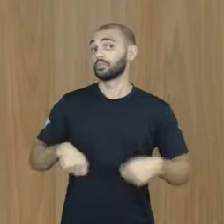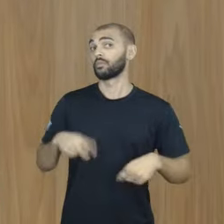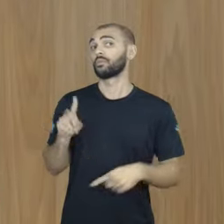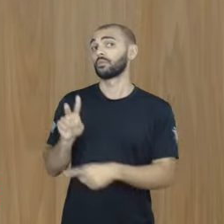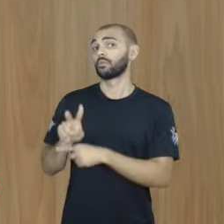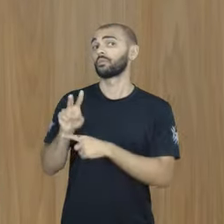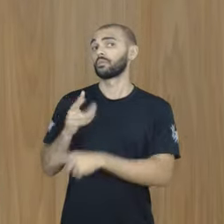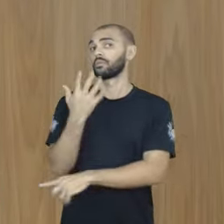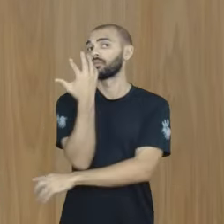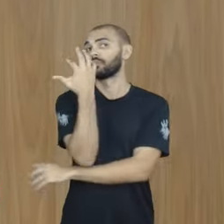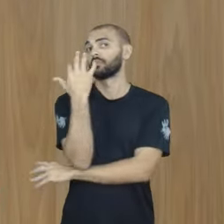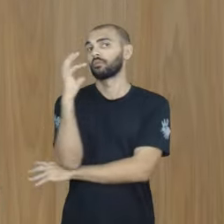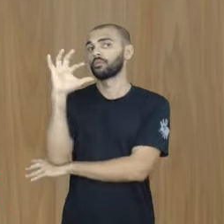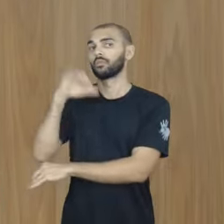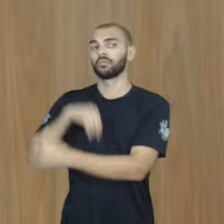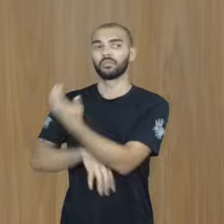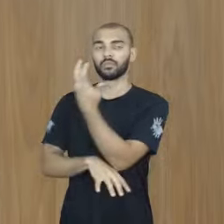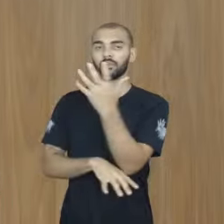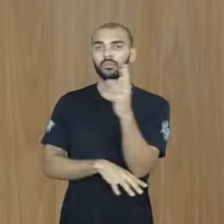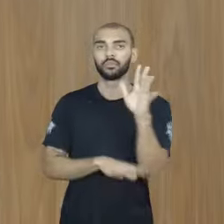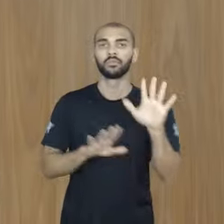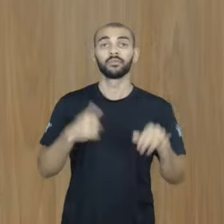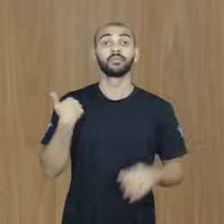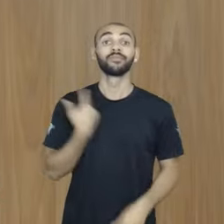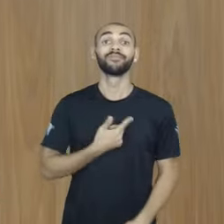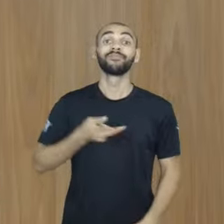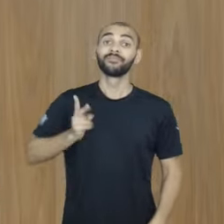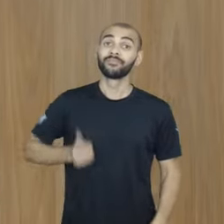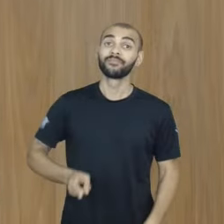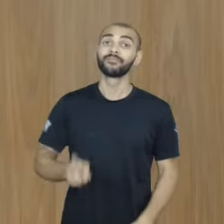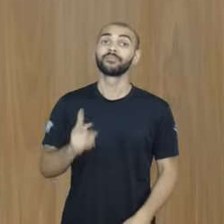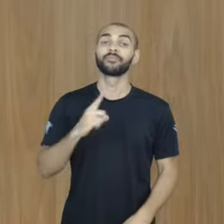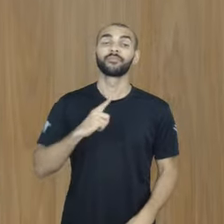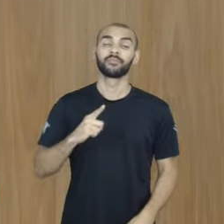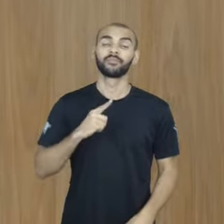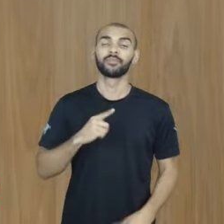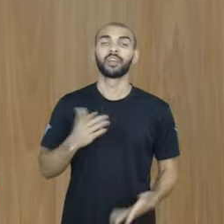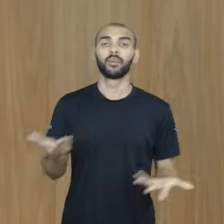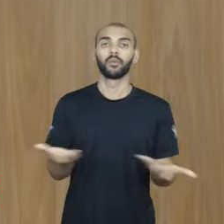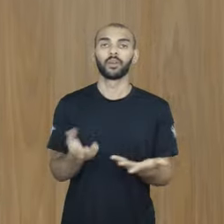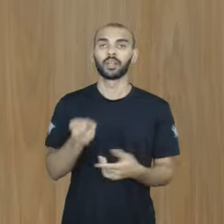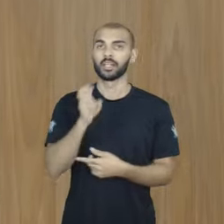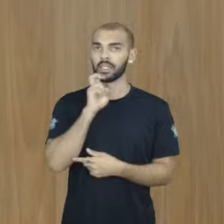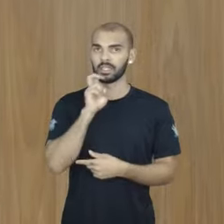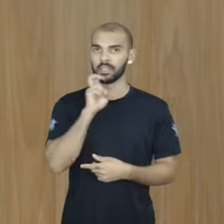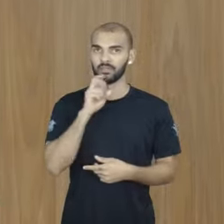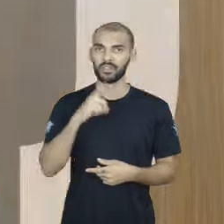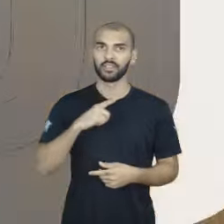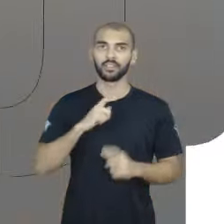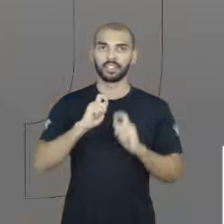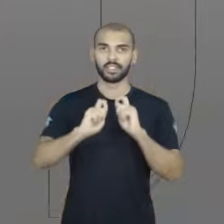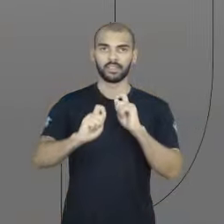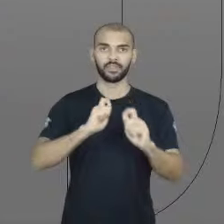E a gente segue aqui no Jornal PT Brasil, desta quinta-feira, com entrevista.